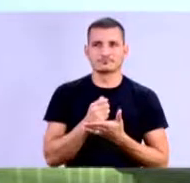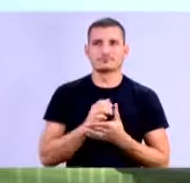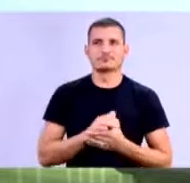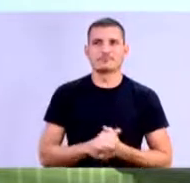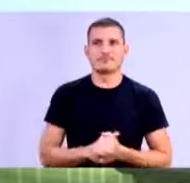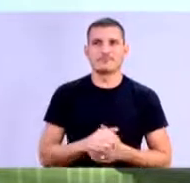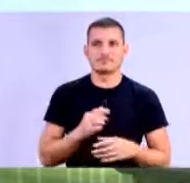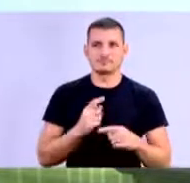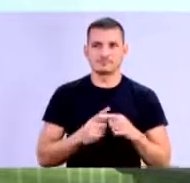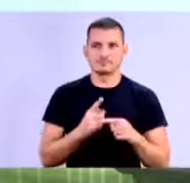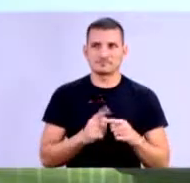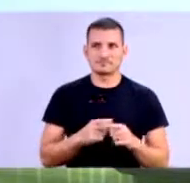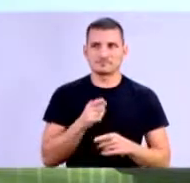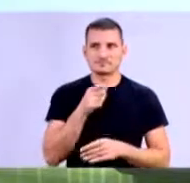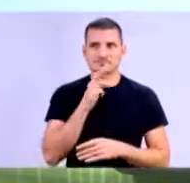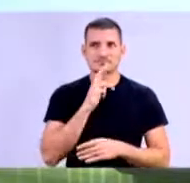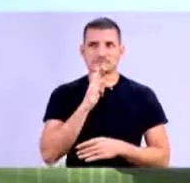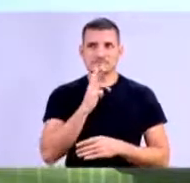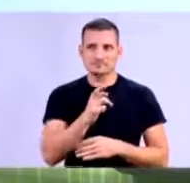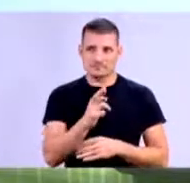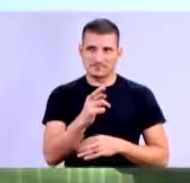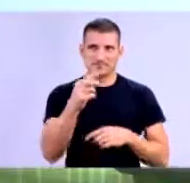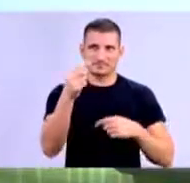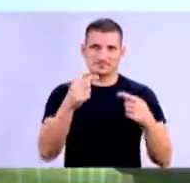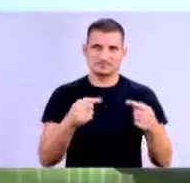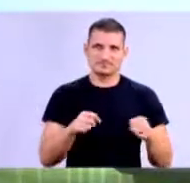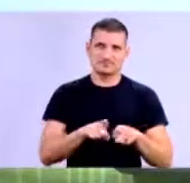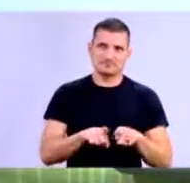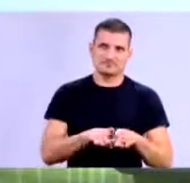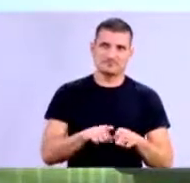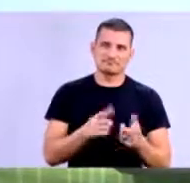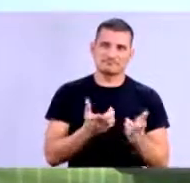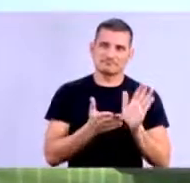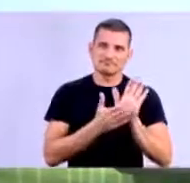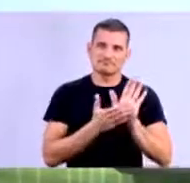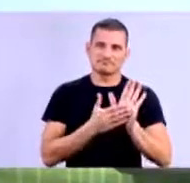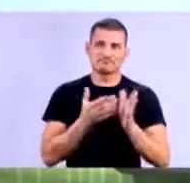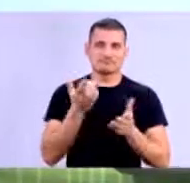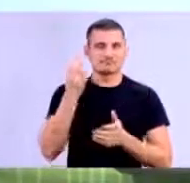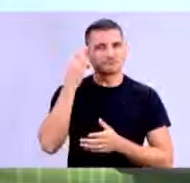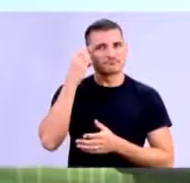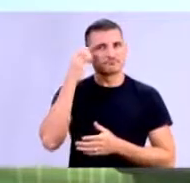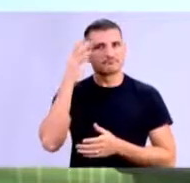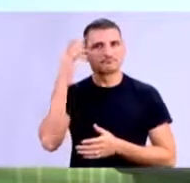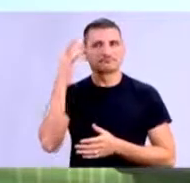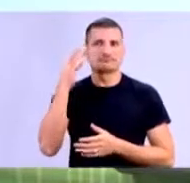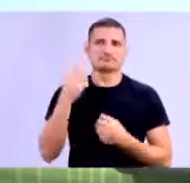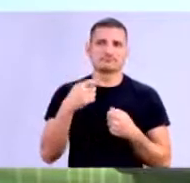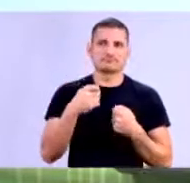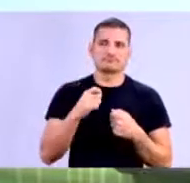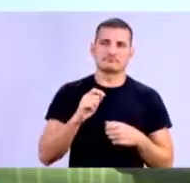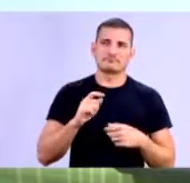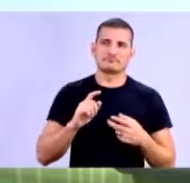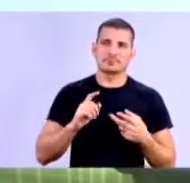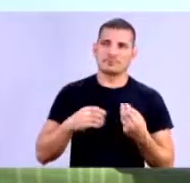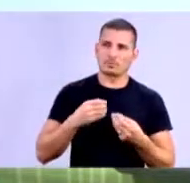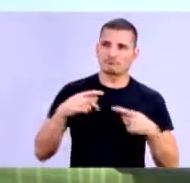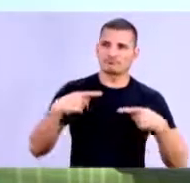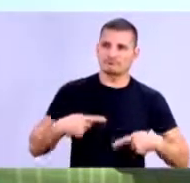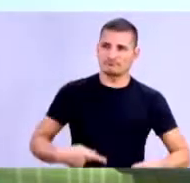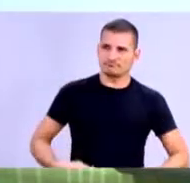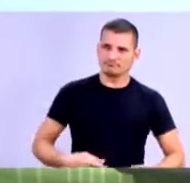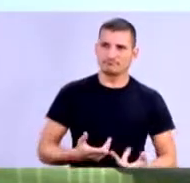além de responder a questão, você nos propõe uma reflexão. Nós temos que nos portar de forma